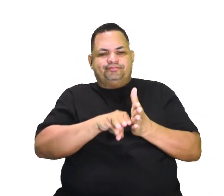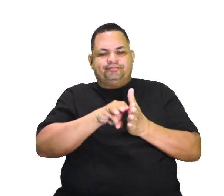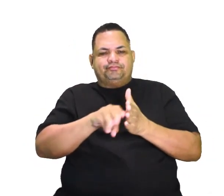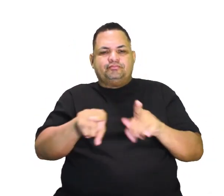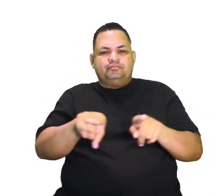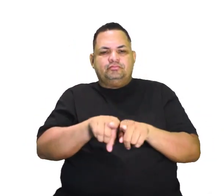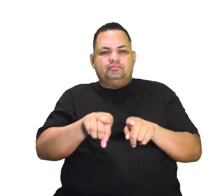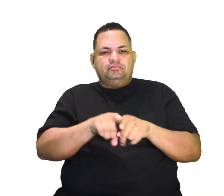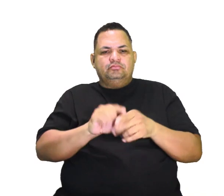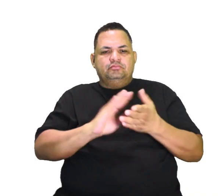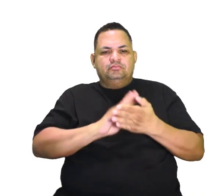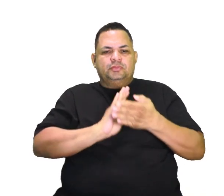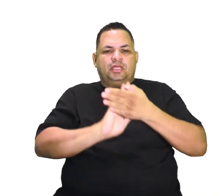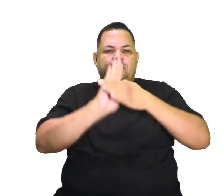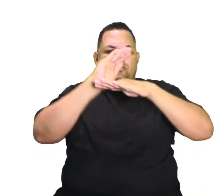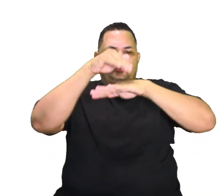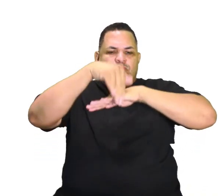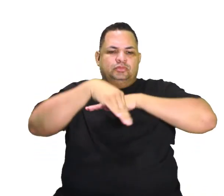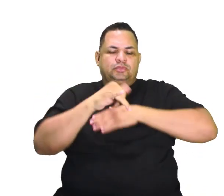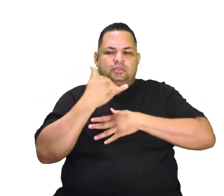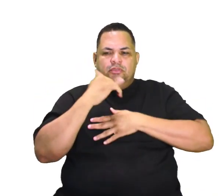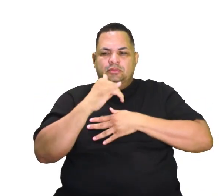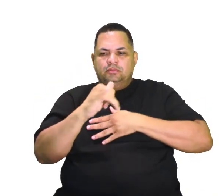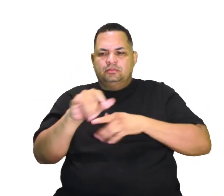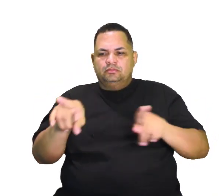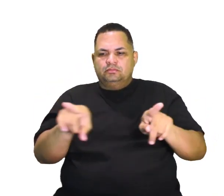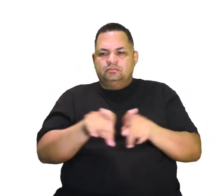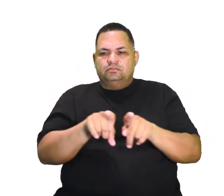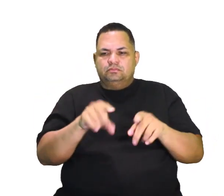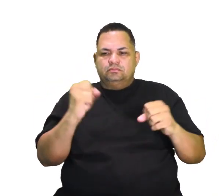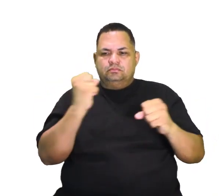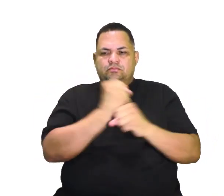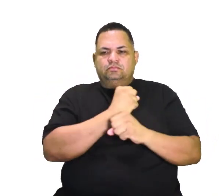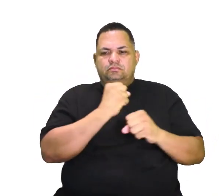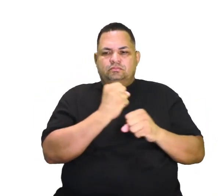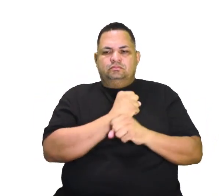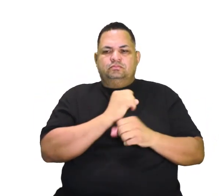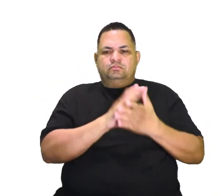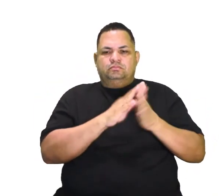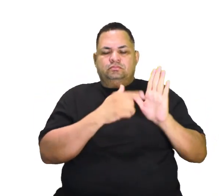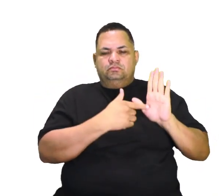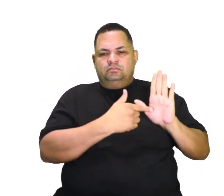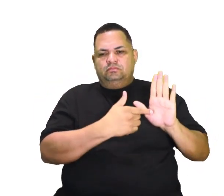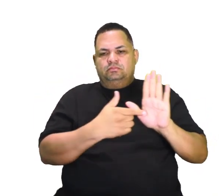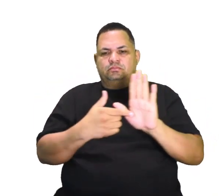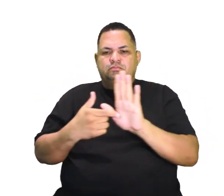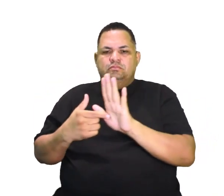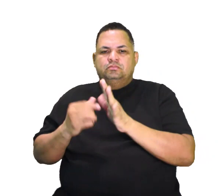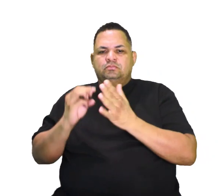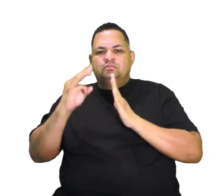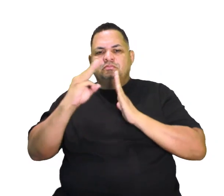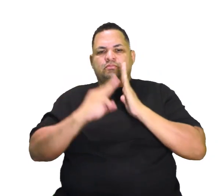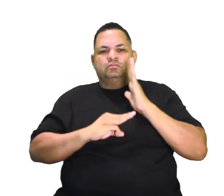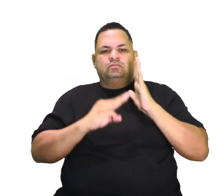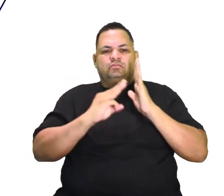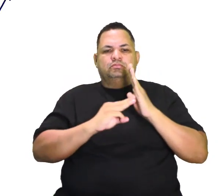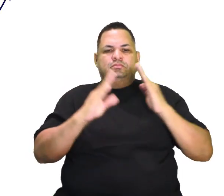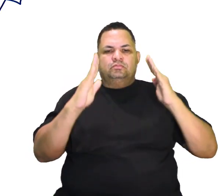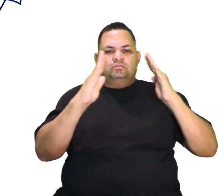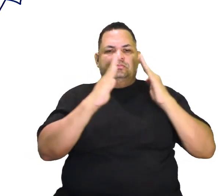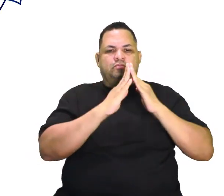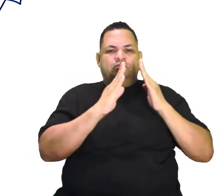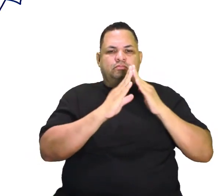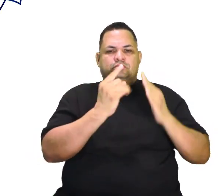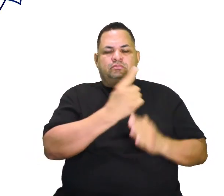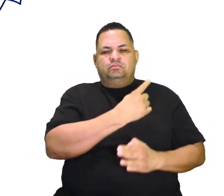há a usina hidrelétrica, né? Onde construíram a usina hidrelétrica. Então, a exposição do modelo de casas aqui da